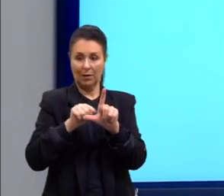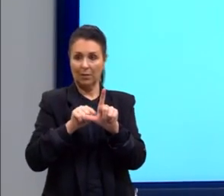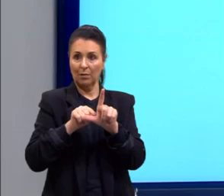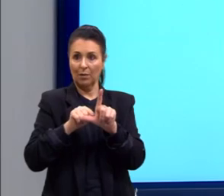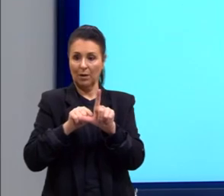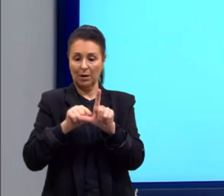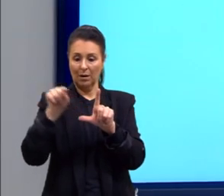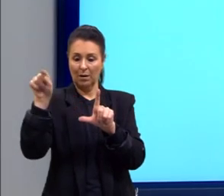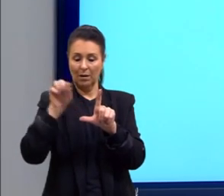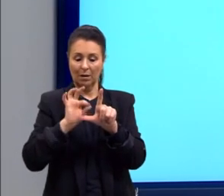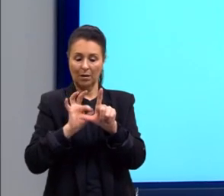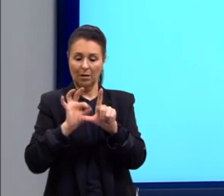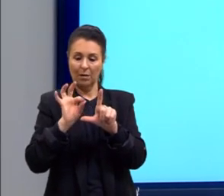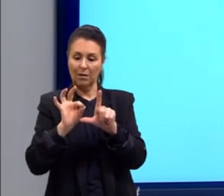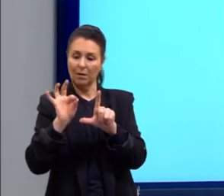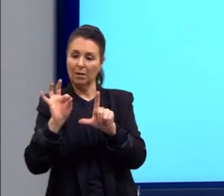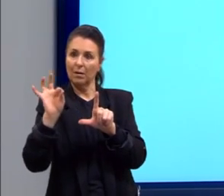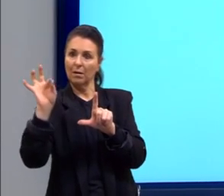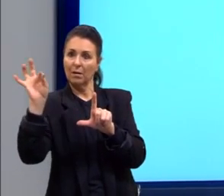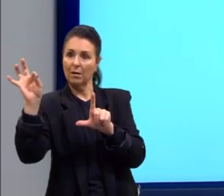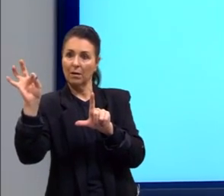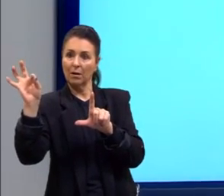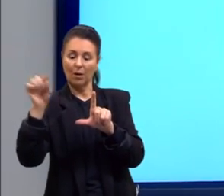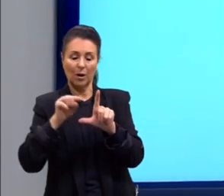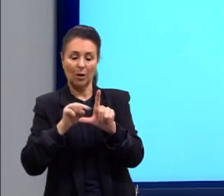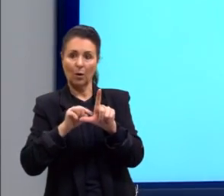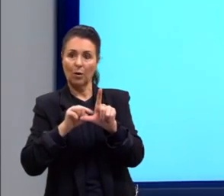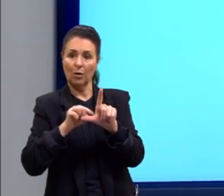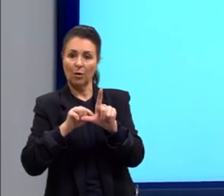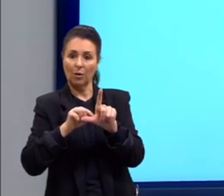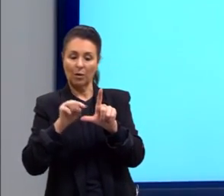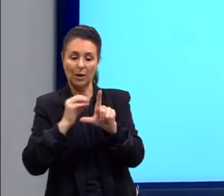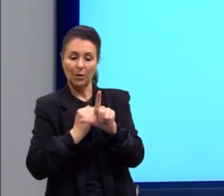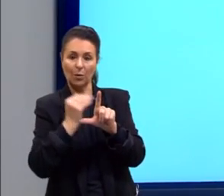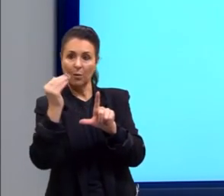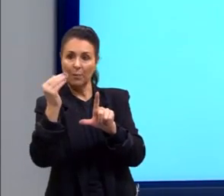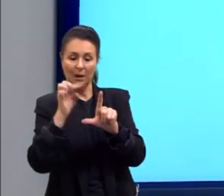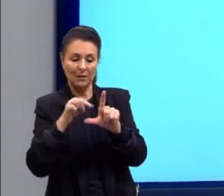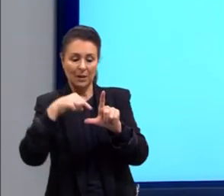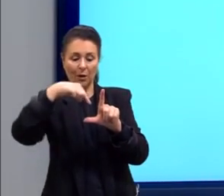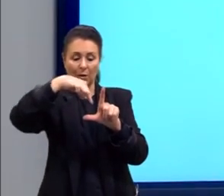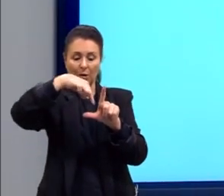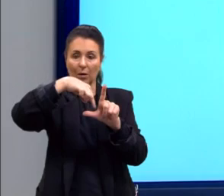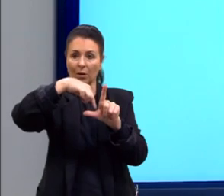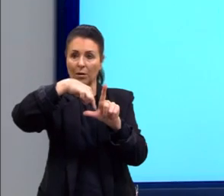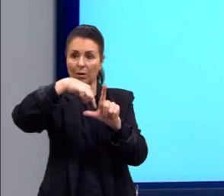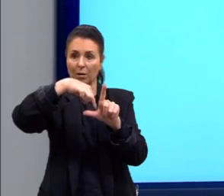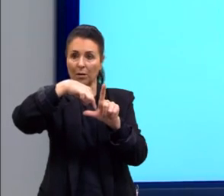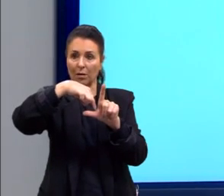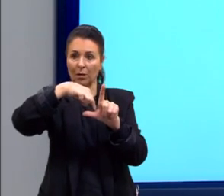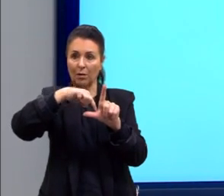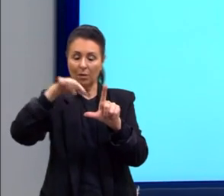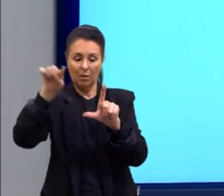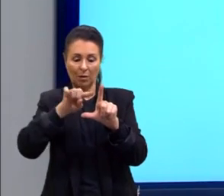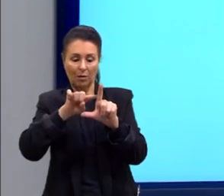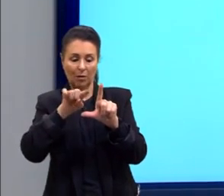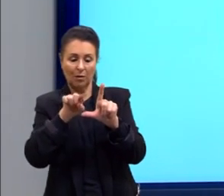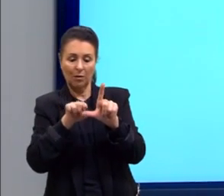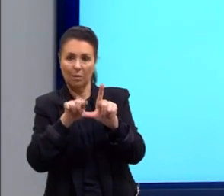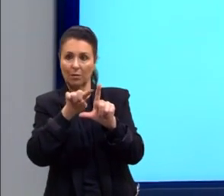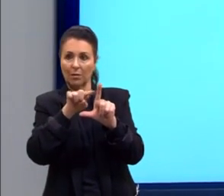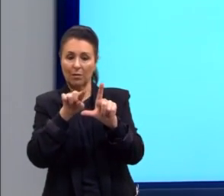também como origem ali no vértice que corta o ângulo exatamente em dois ângulos iguais